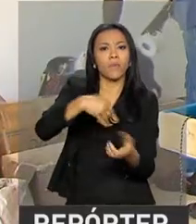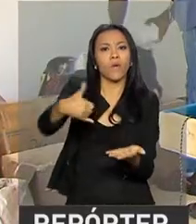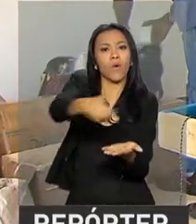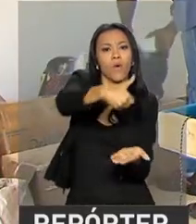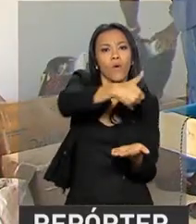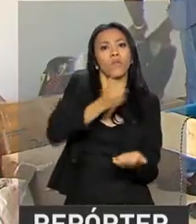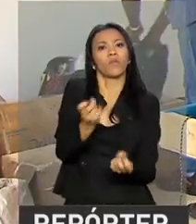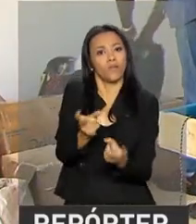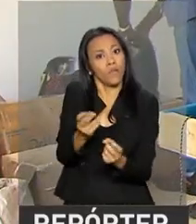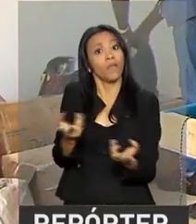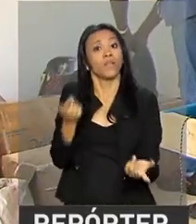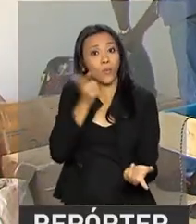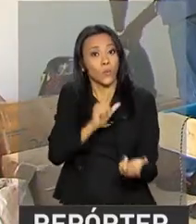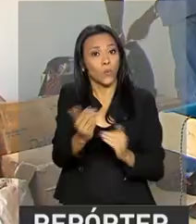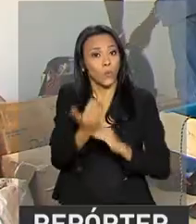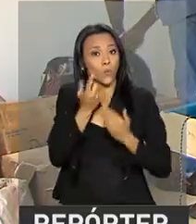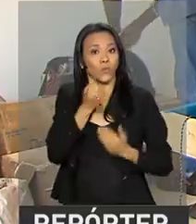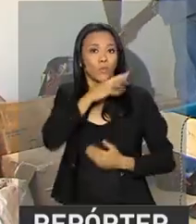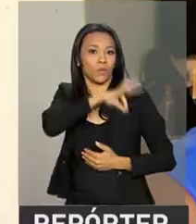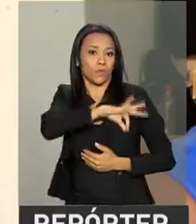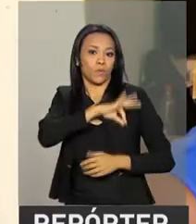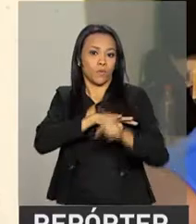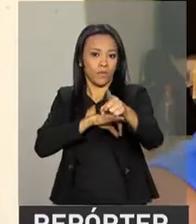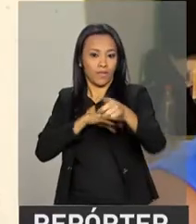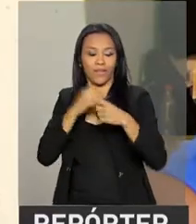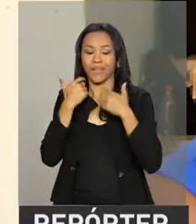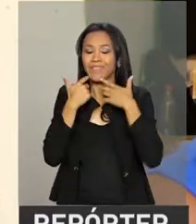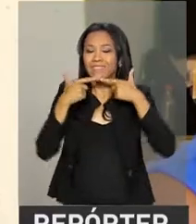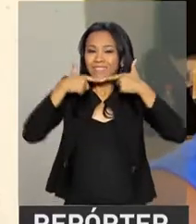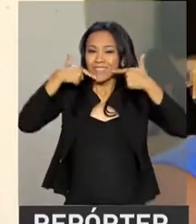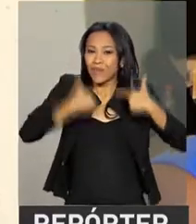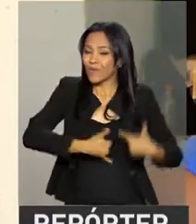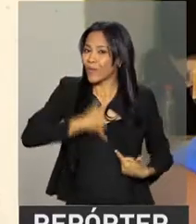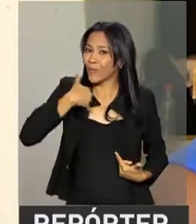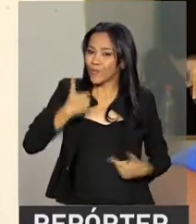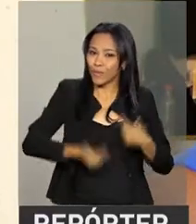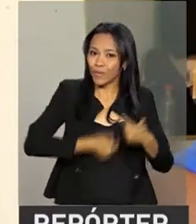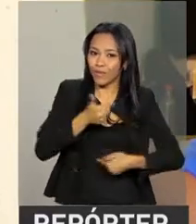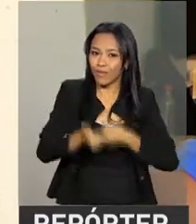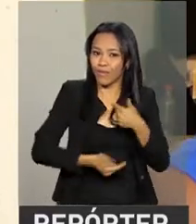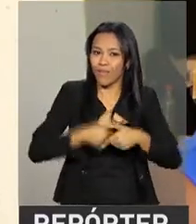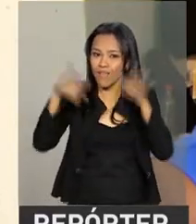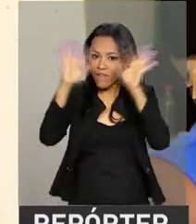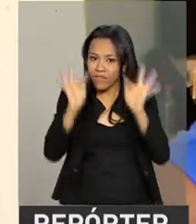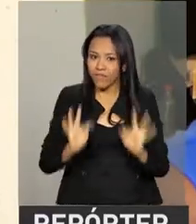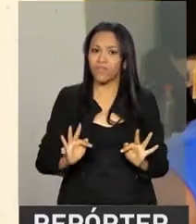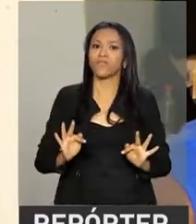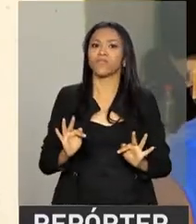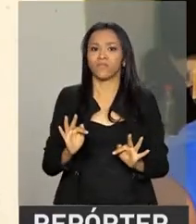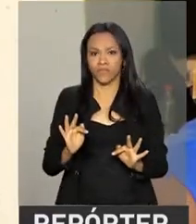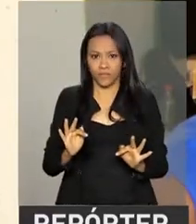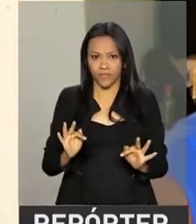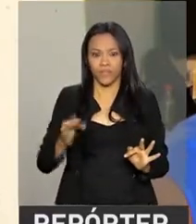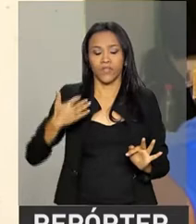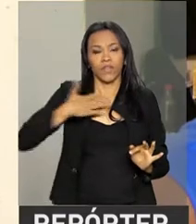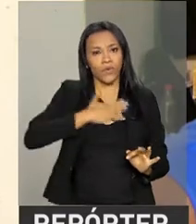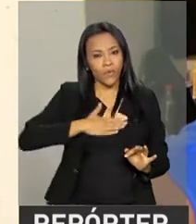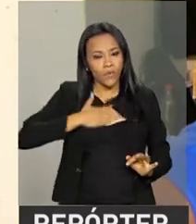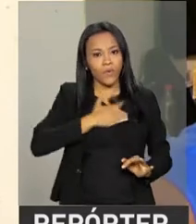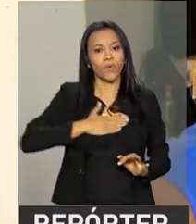felicidade está estampada no seu rosto. Eu tenho orgulho do meu trabalho, mas eu é feliz demais. Eu gosto de